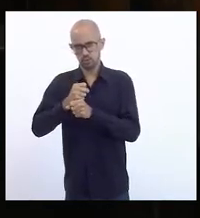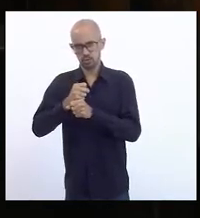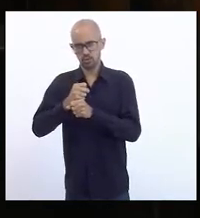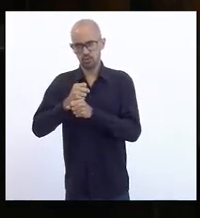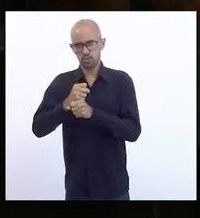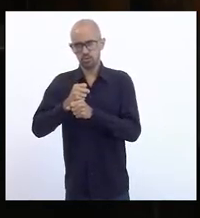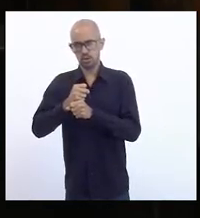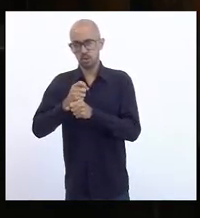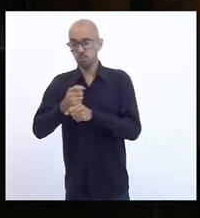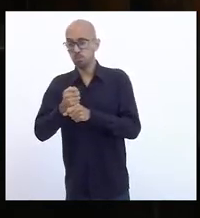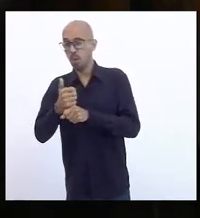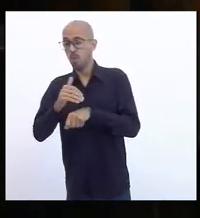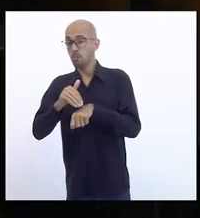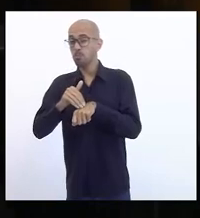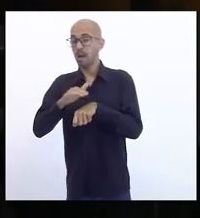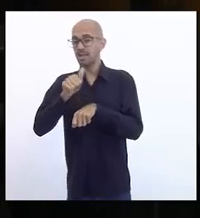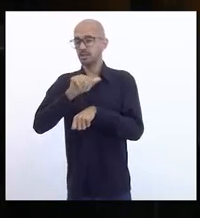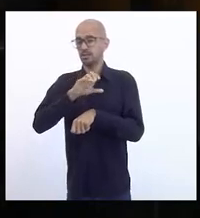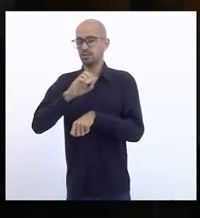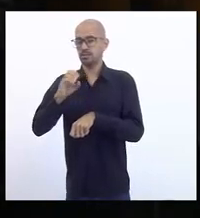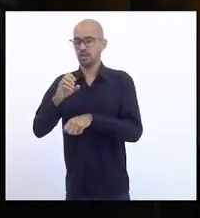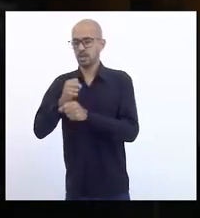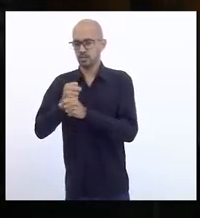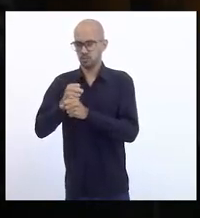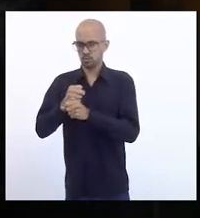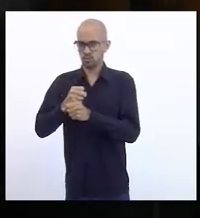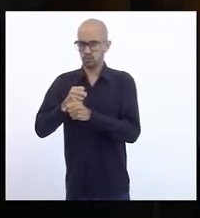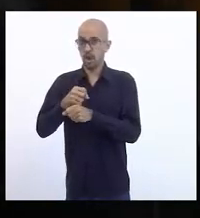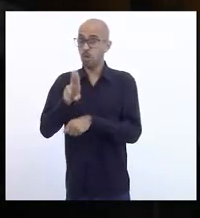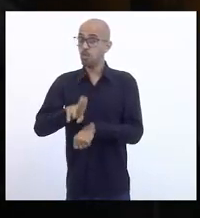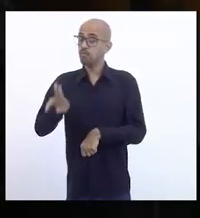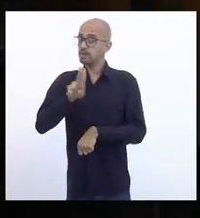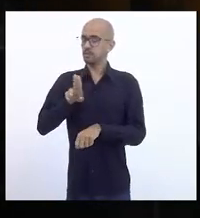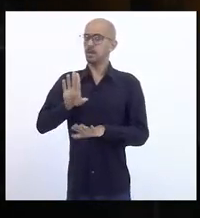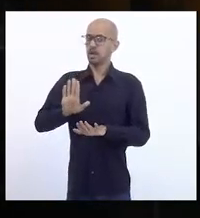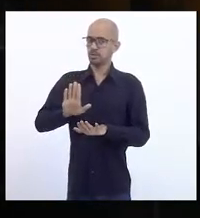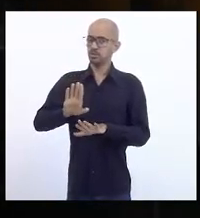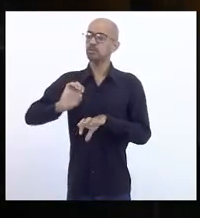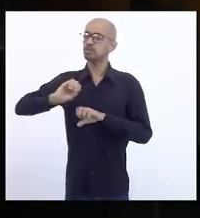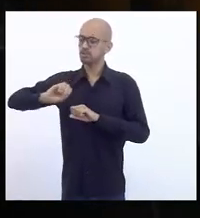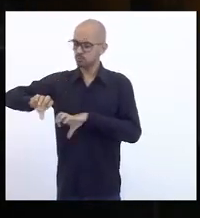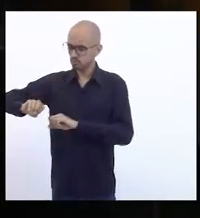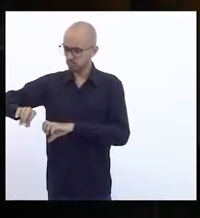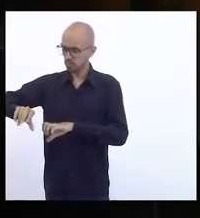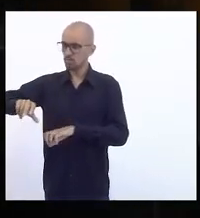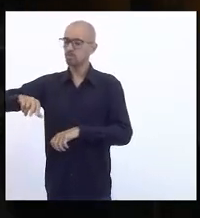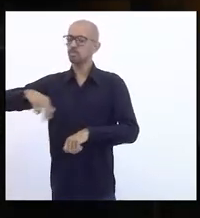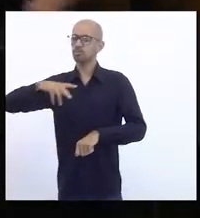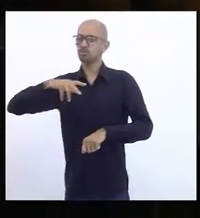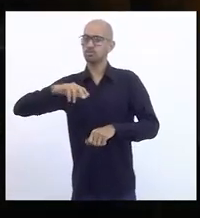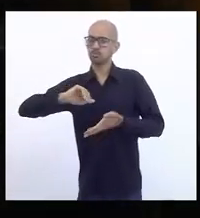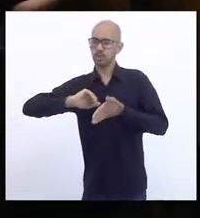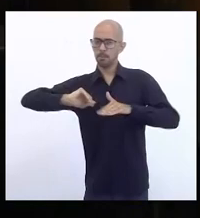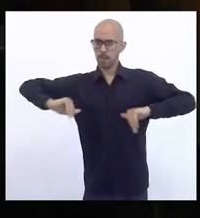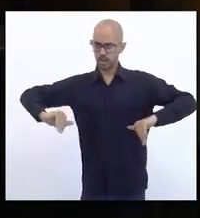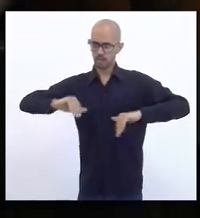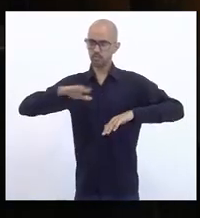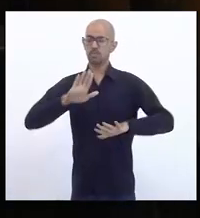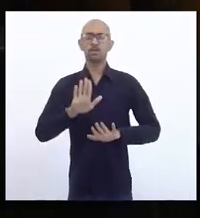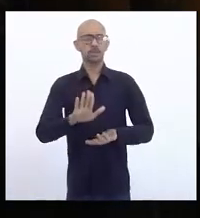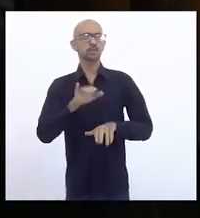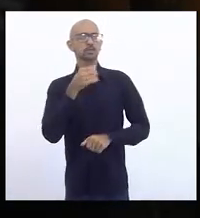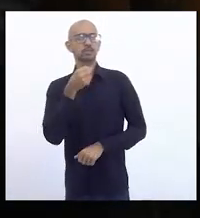A universidade, não o ensino superior avulso, diferentemente de outros países da América Latina, cita Guatemala, o México, o